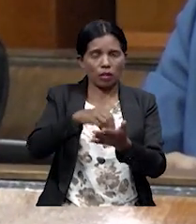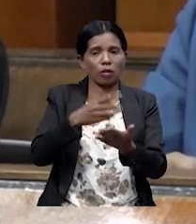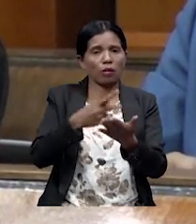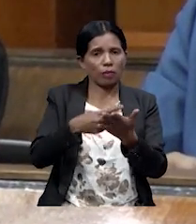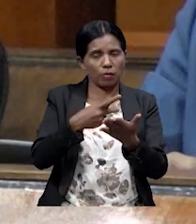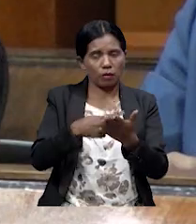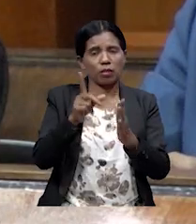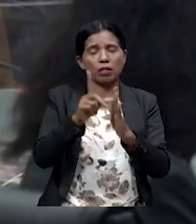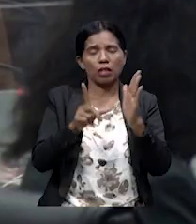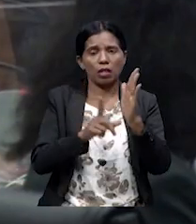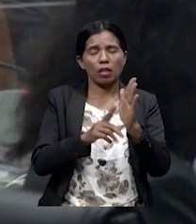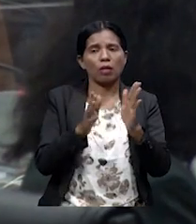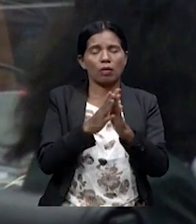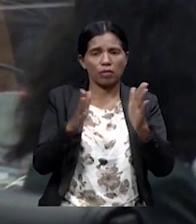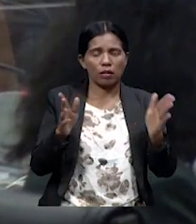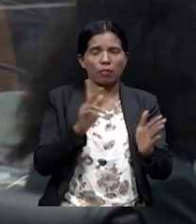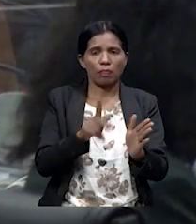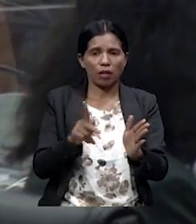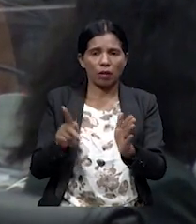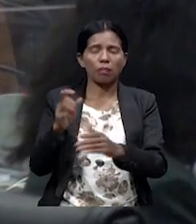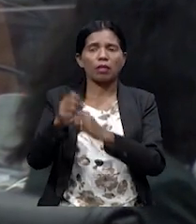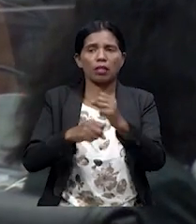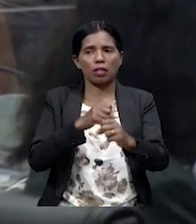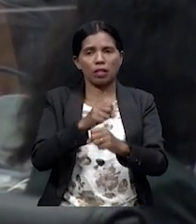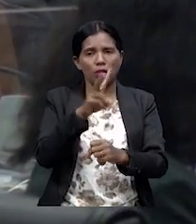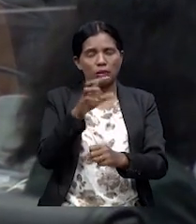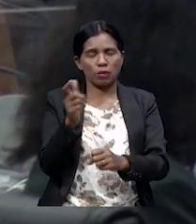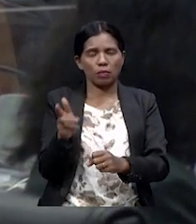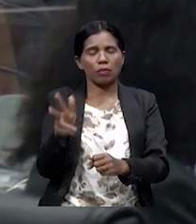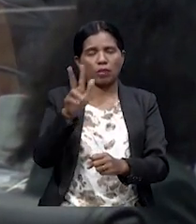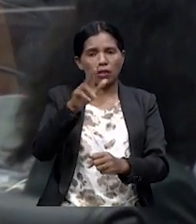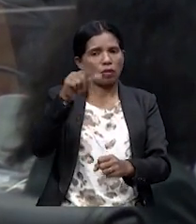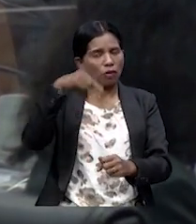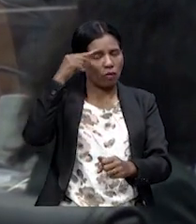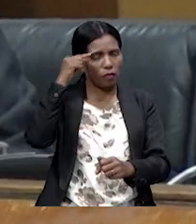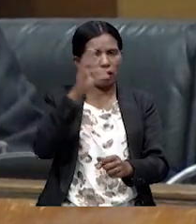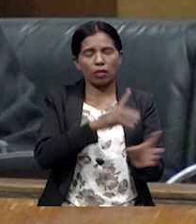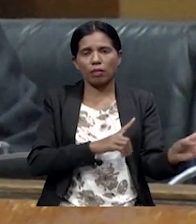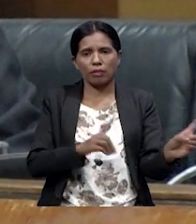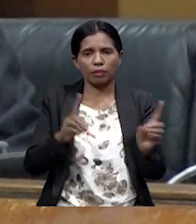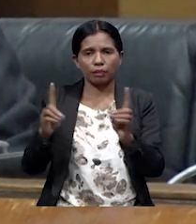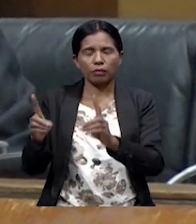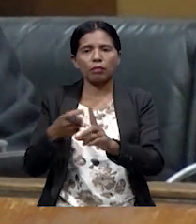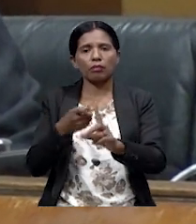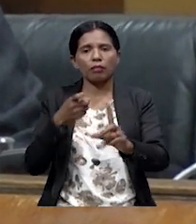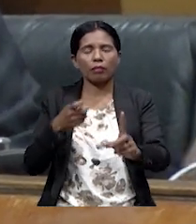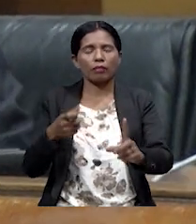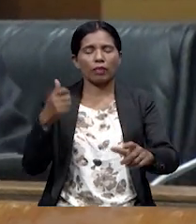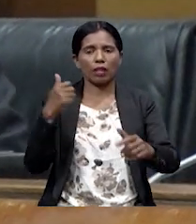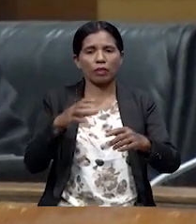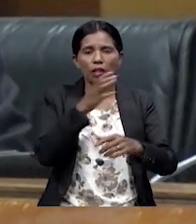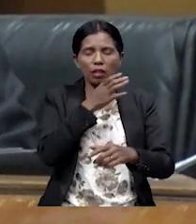proposta lei grande opção no plano Batinang Rihunrua Ruanulu Resin Tolu, governo atu implementa composto husi